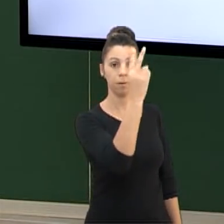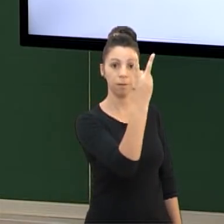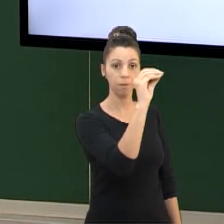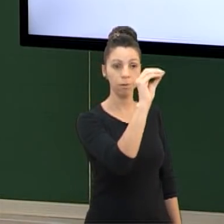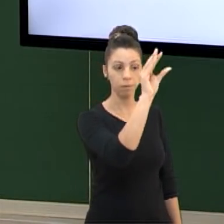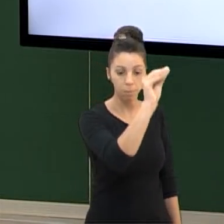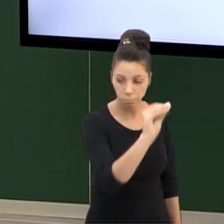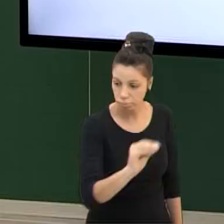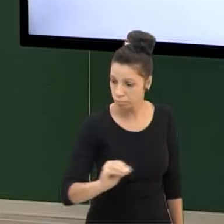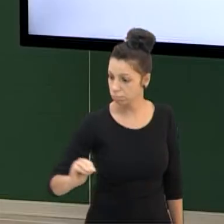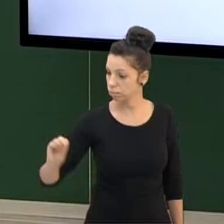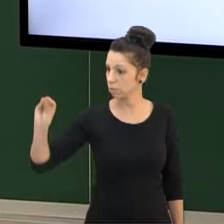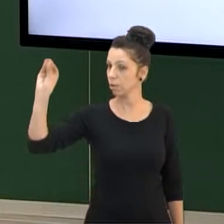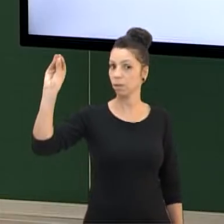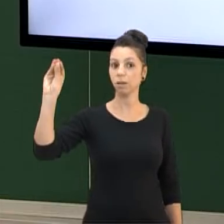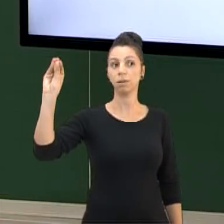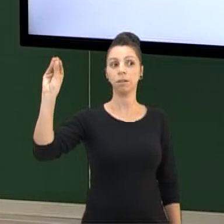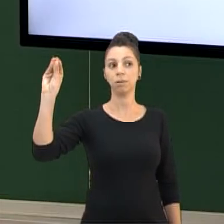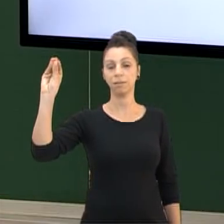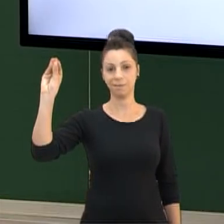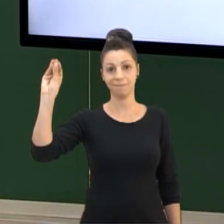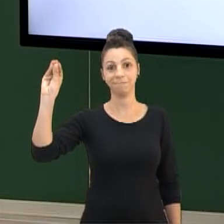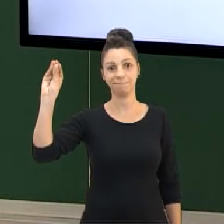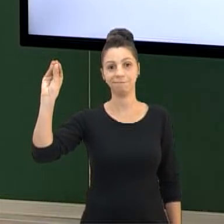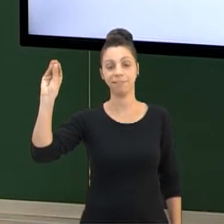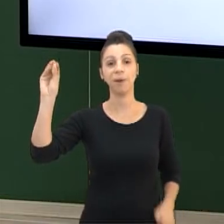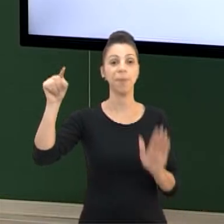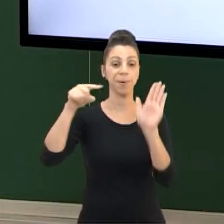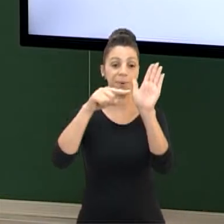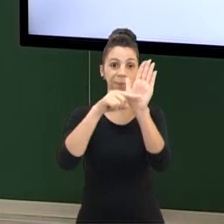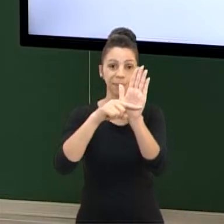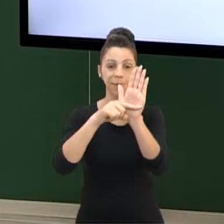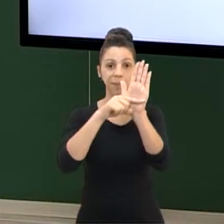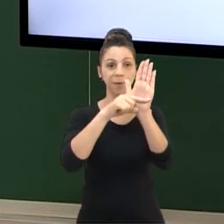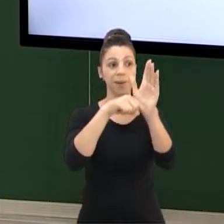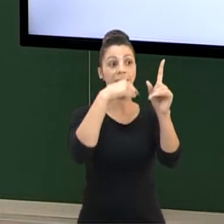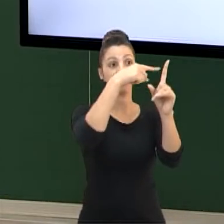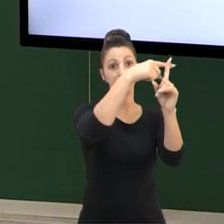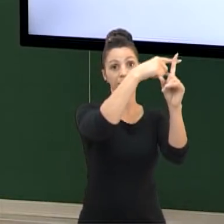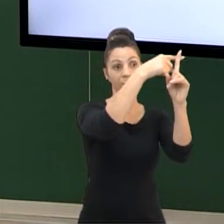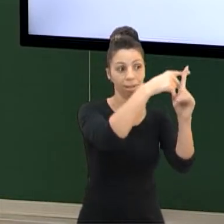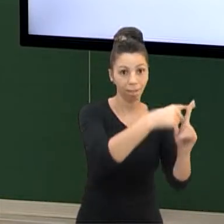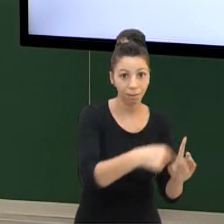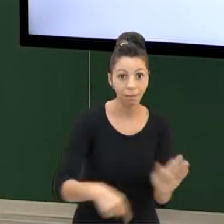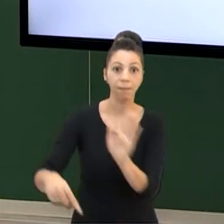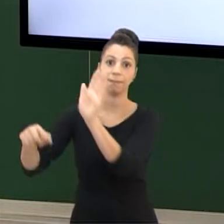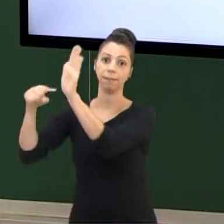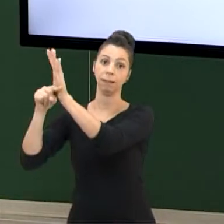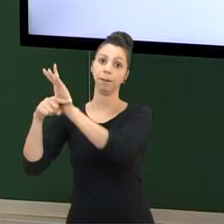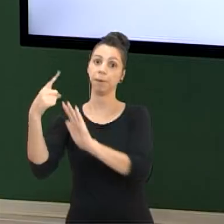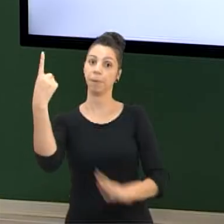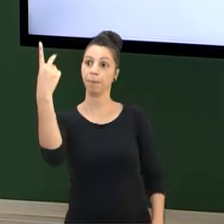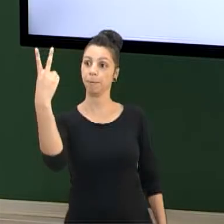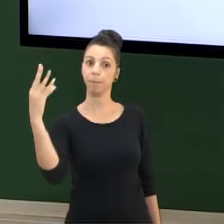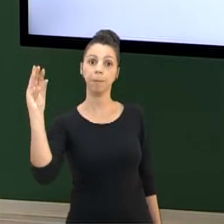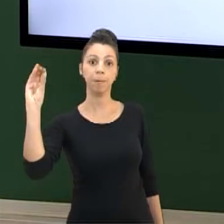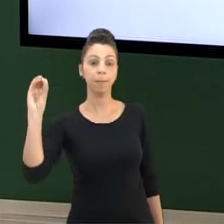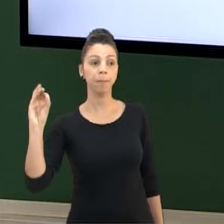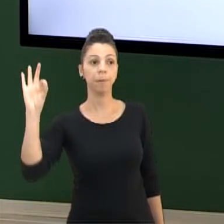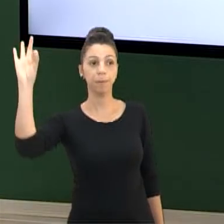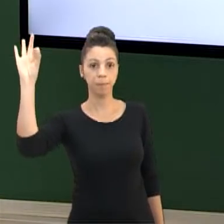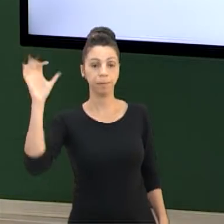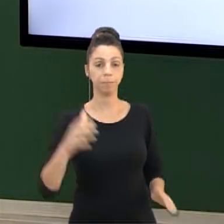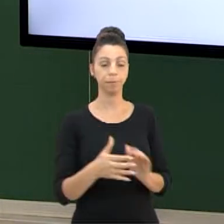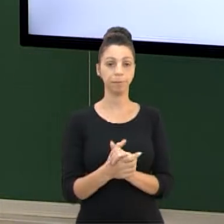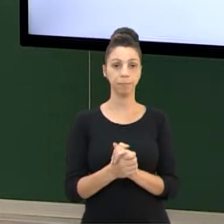equação, trocando o sinal, menos 120 graus. Consequentemente, o valor de y